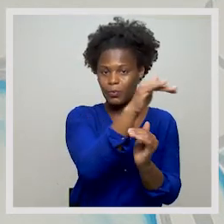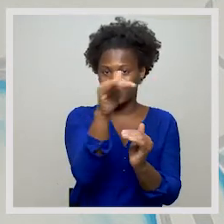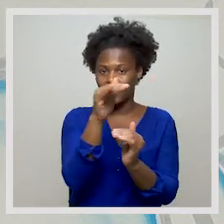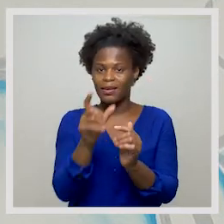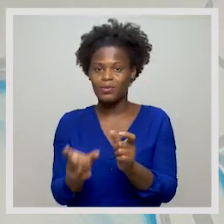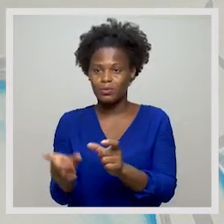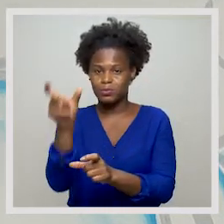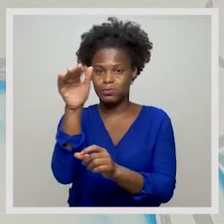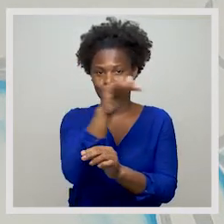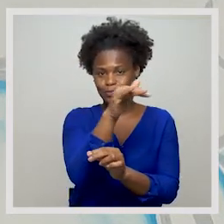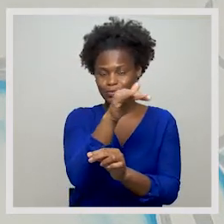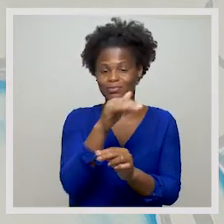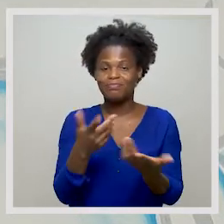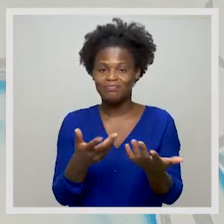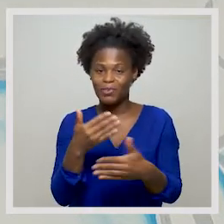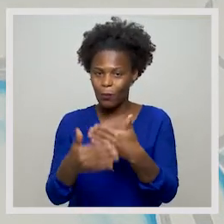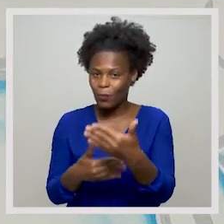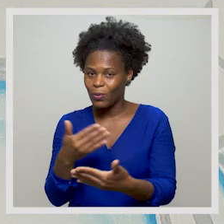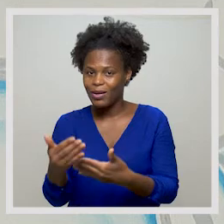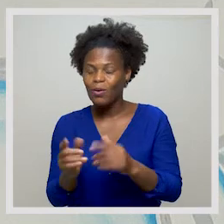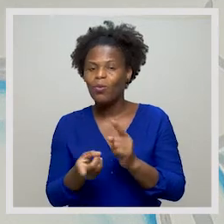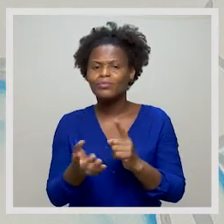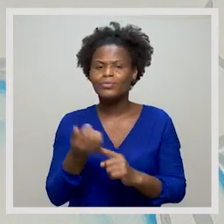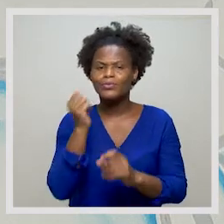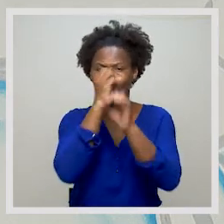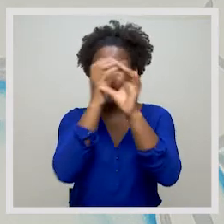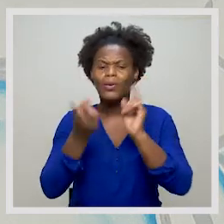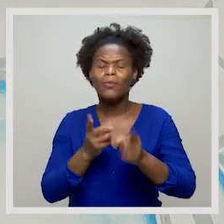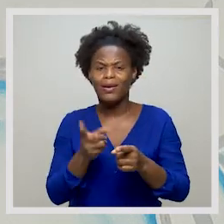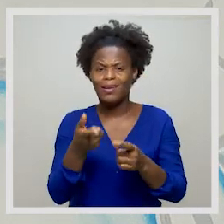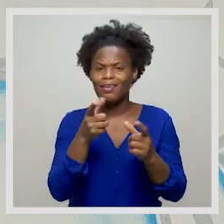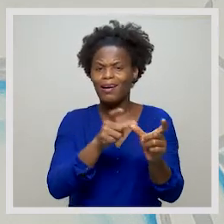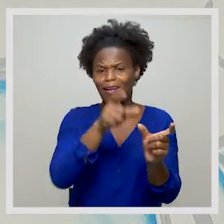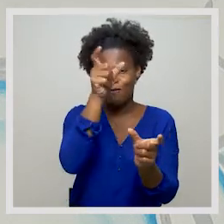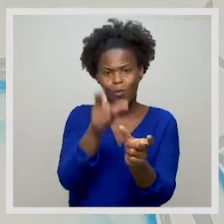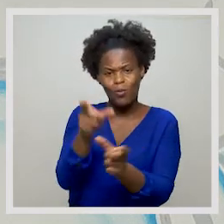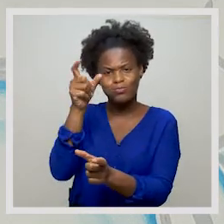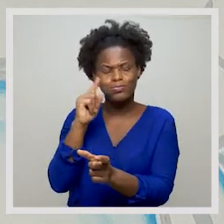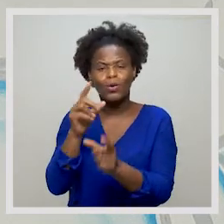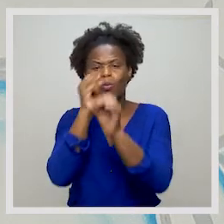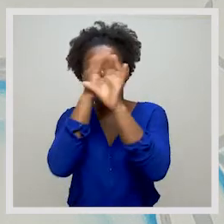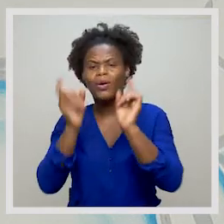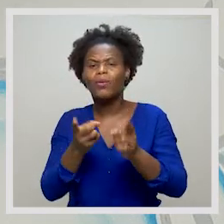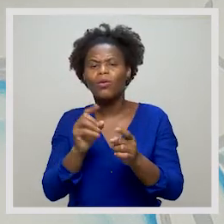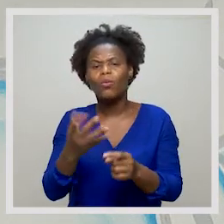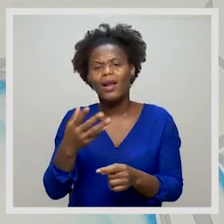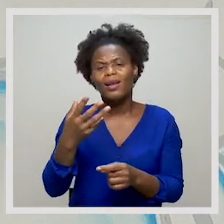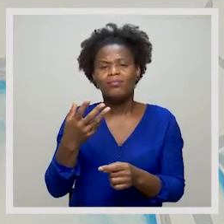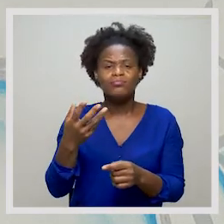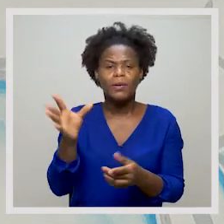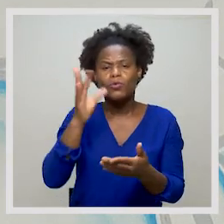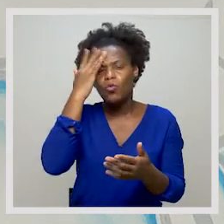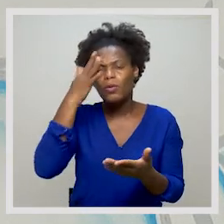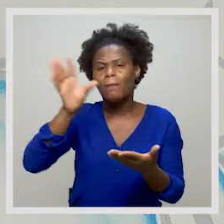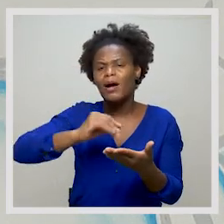assim sucessivamente. O que é que conseguem concluir através do gráfico? Qual é a classe modal,